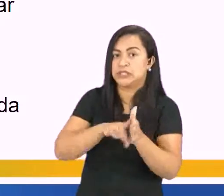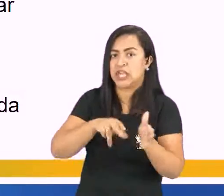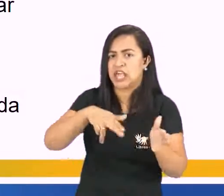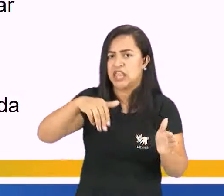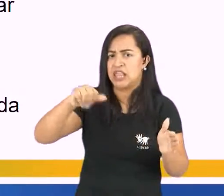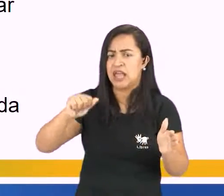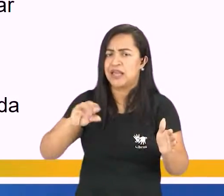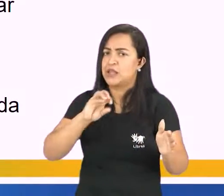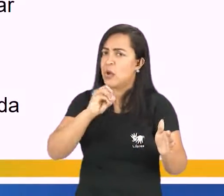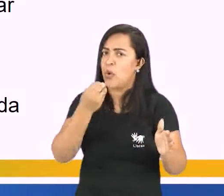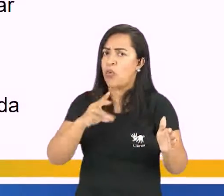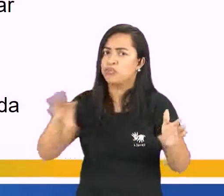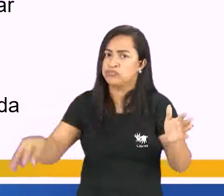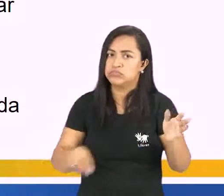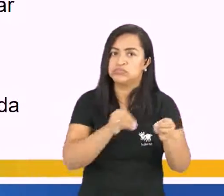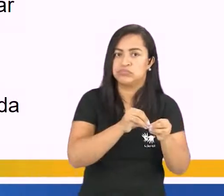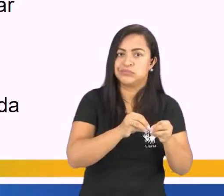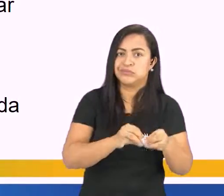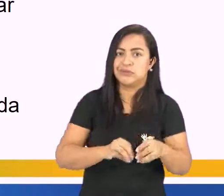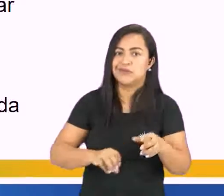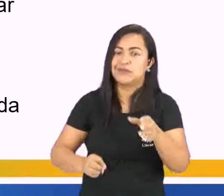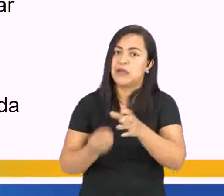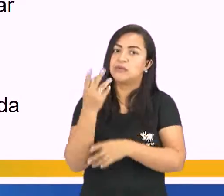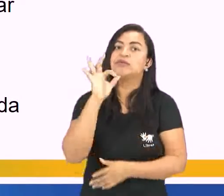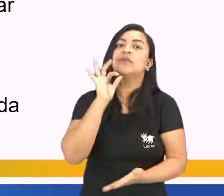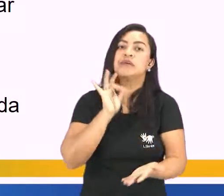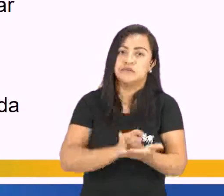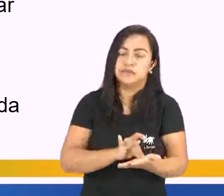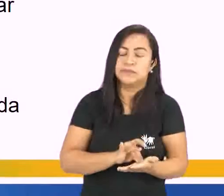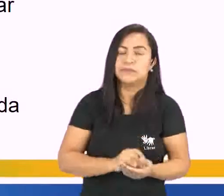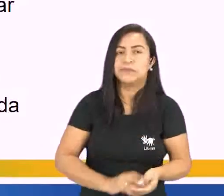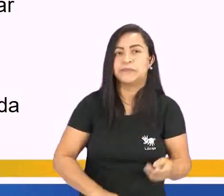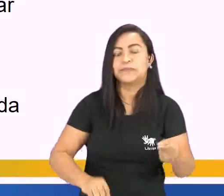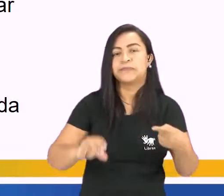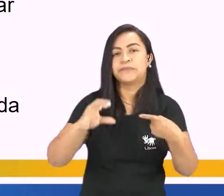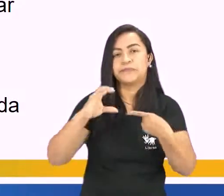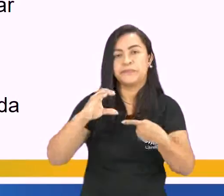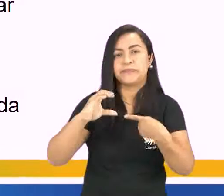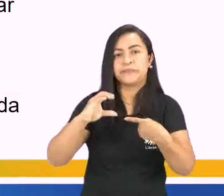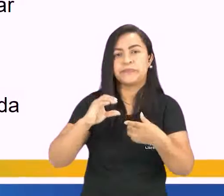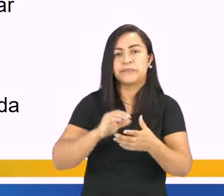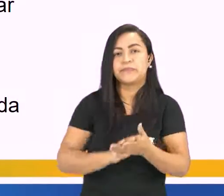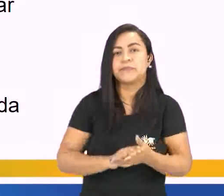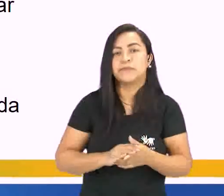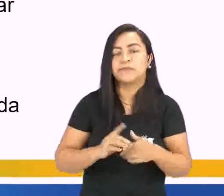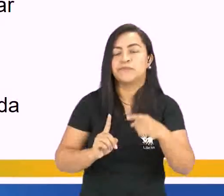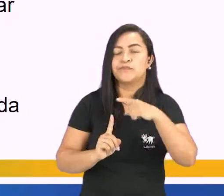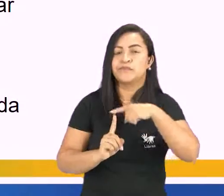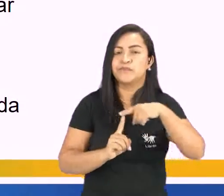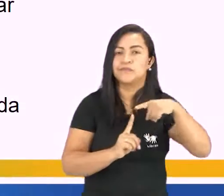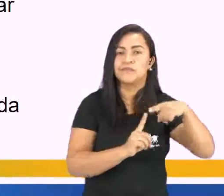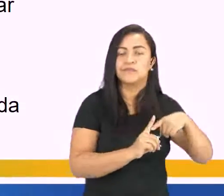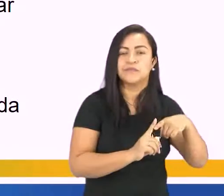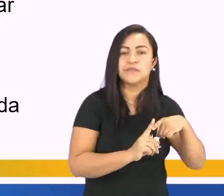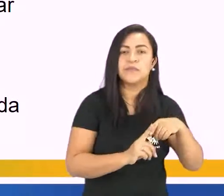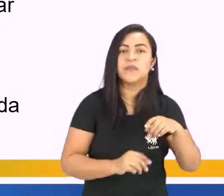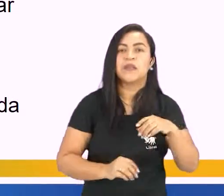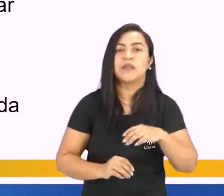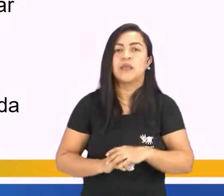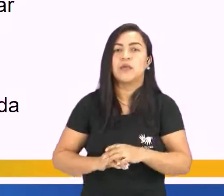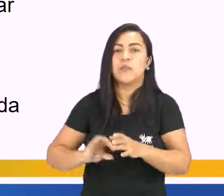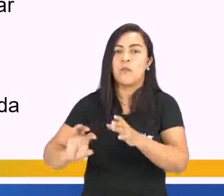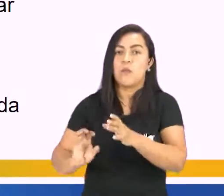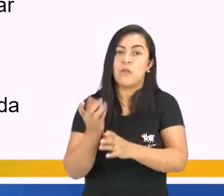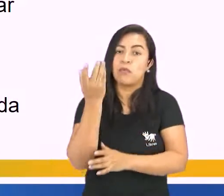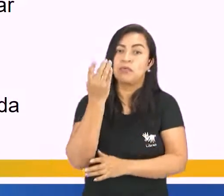dizer exatamente as coisas como são. Letra C. Tipo que hace um relato fictício ou